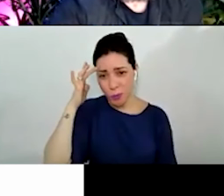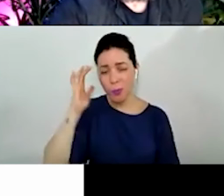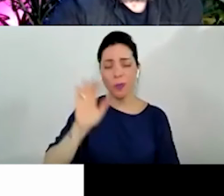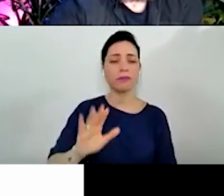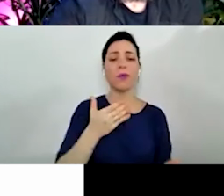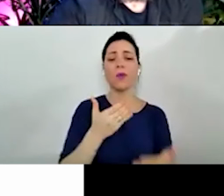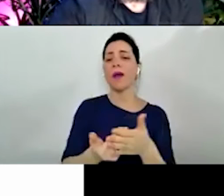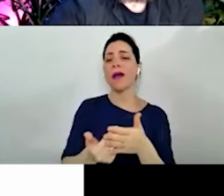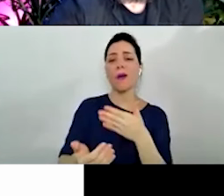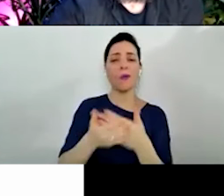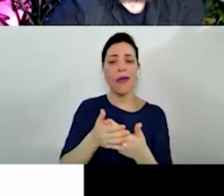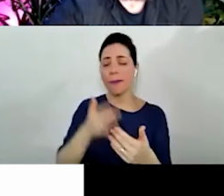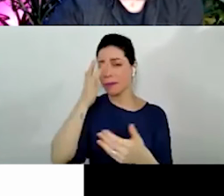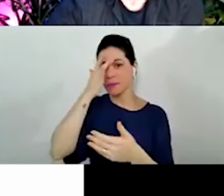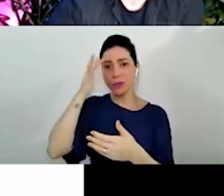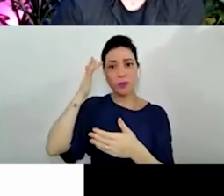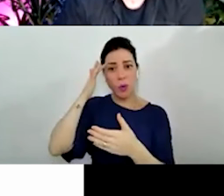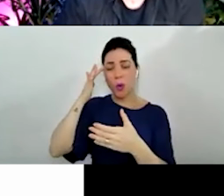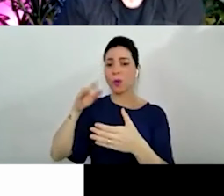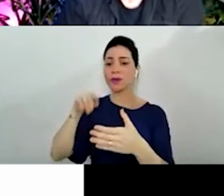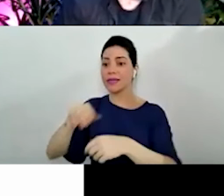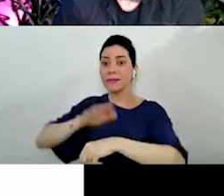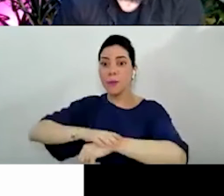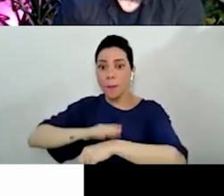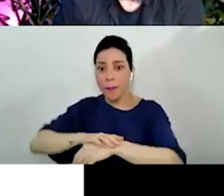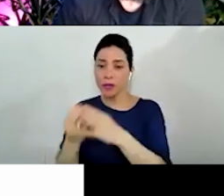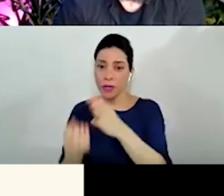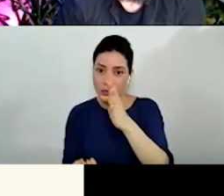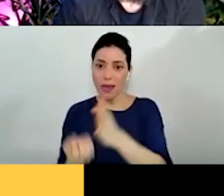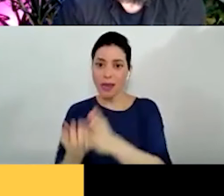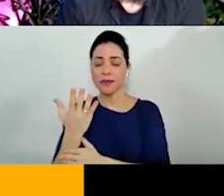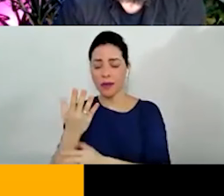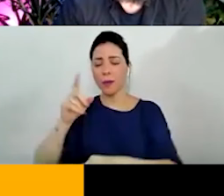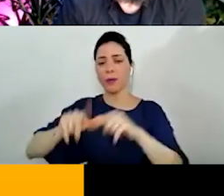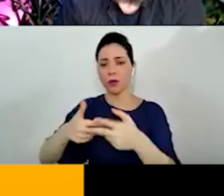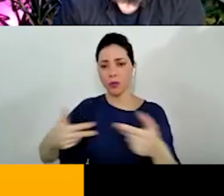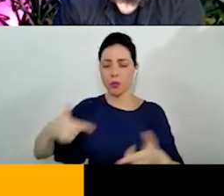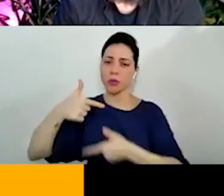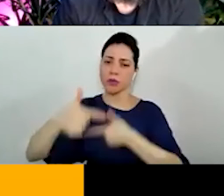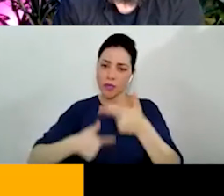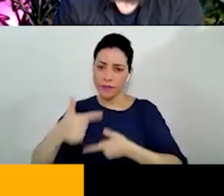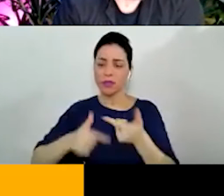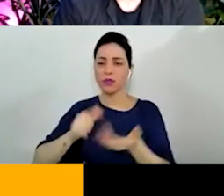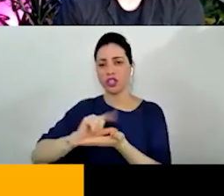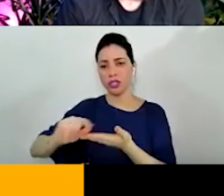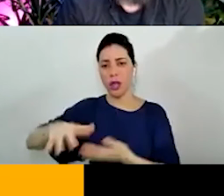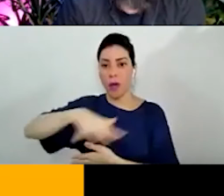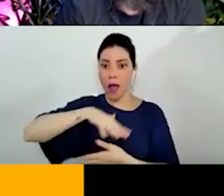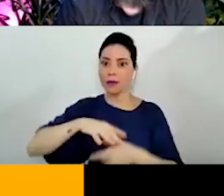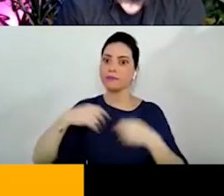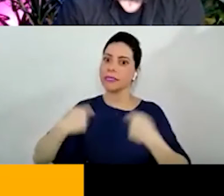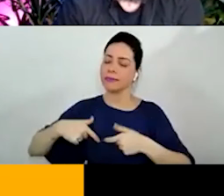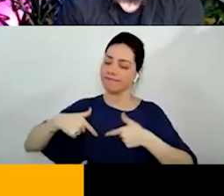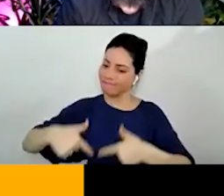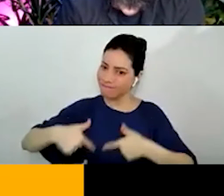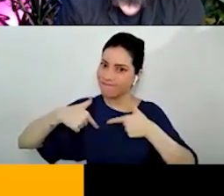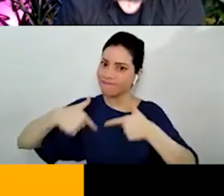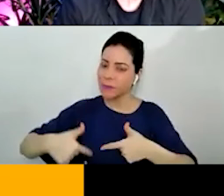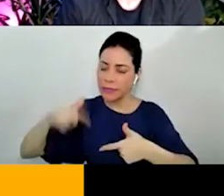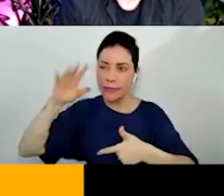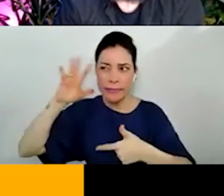qualquer pessoa envolvida na criação de produtos ou serviços digitais precisa trabalhar fortemente na eliminação das Barreiras